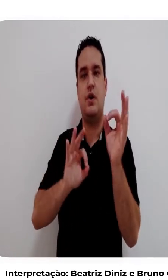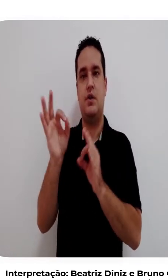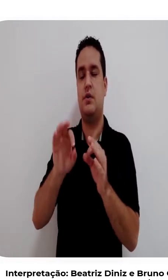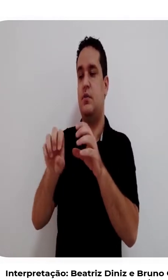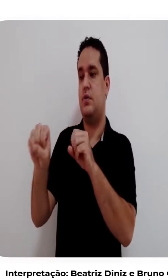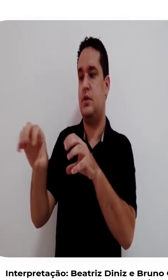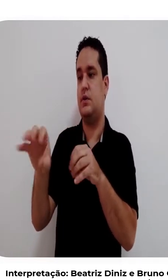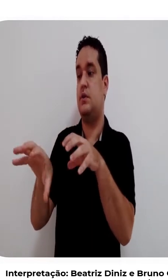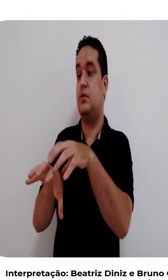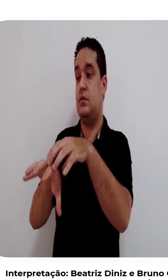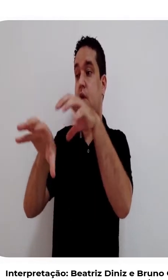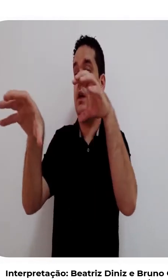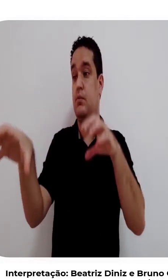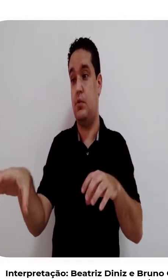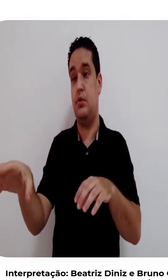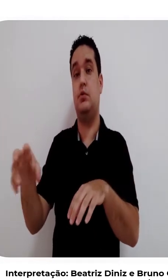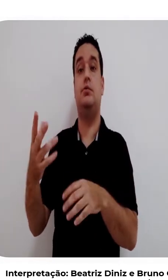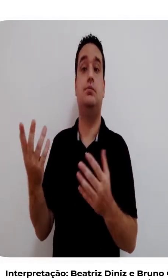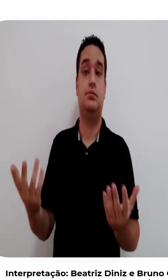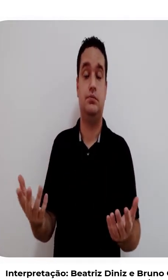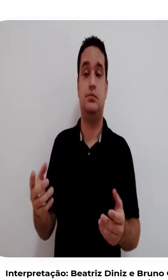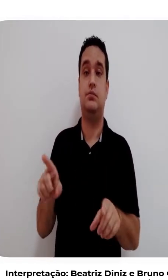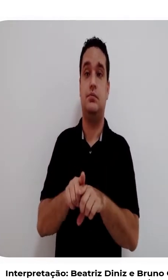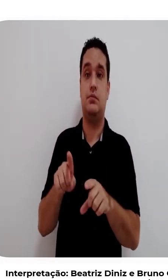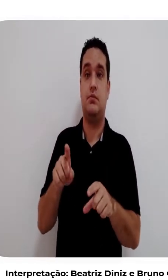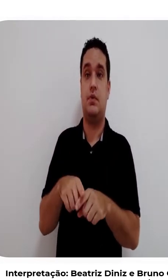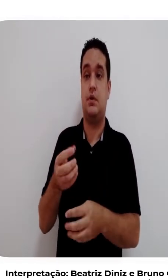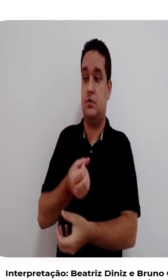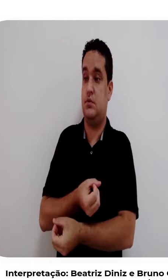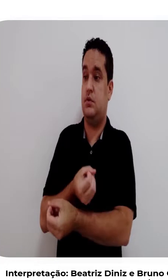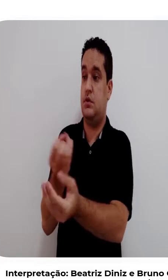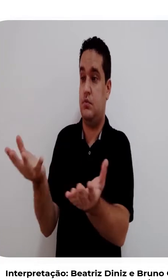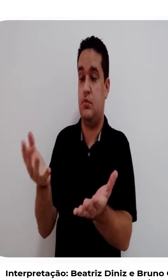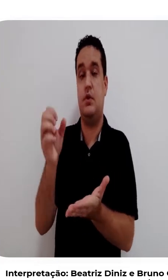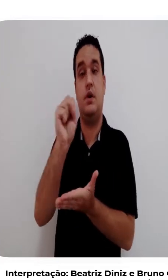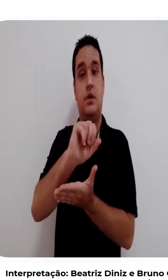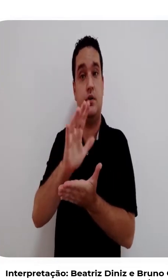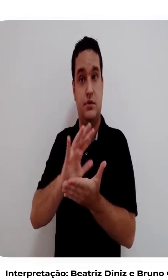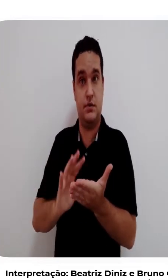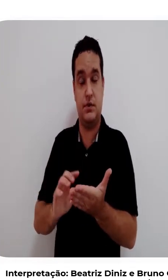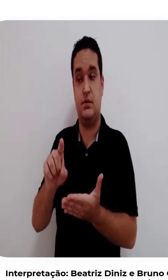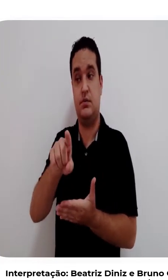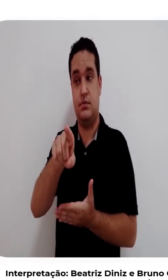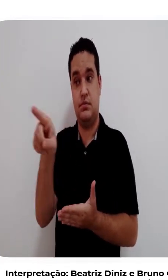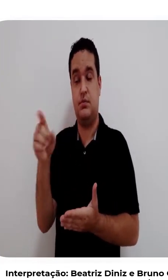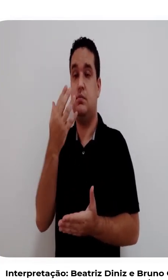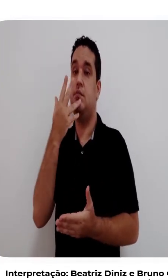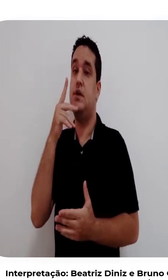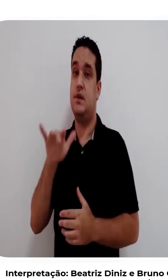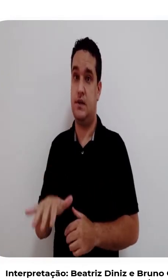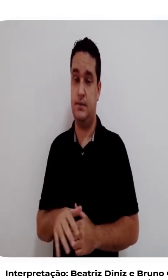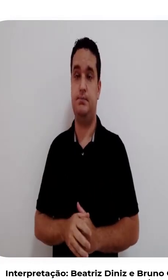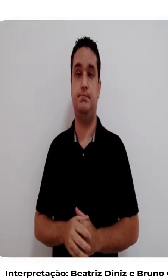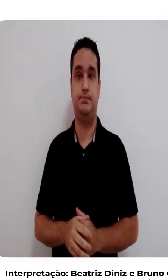né, online, e com envio de atividades também para as crianças fazerem em